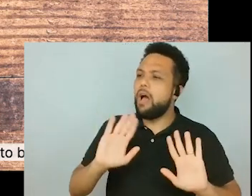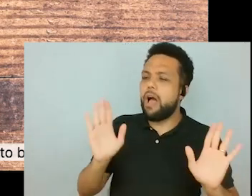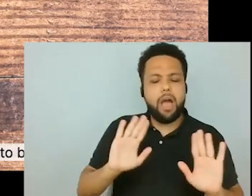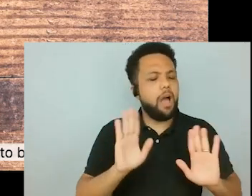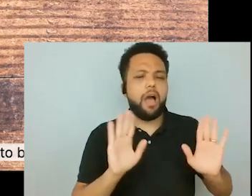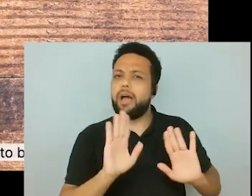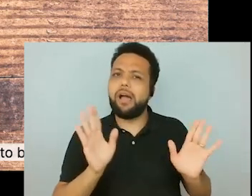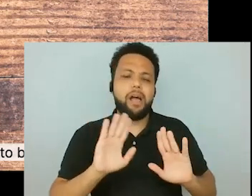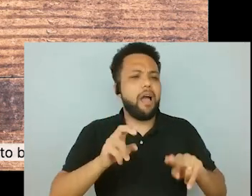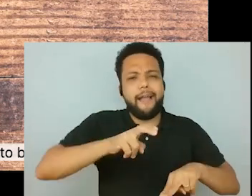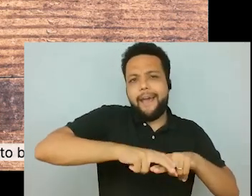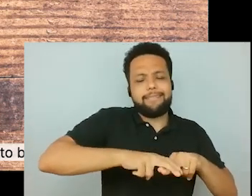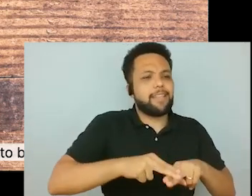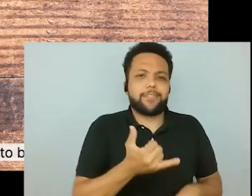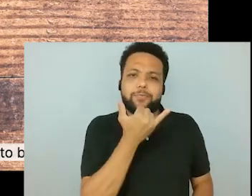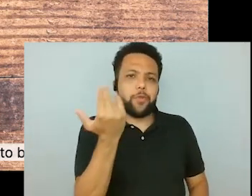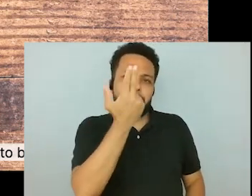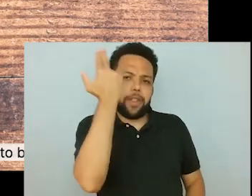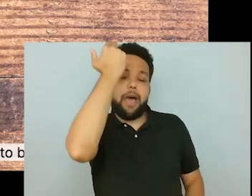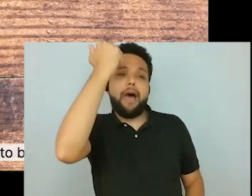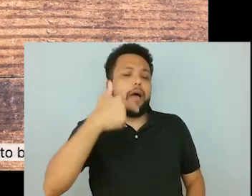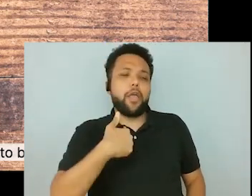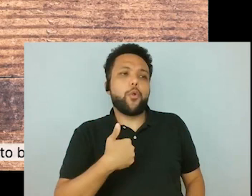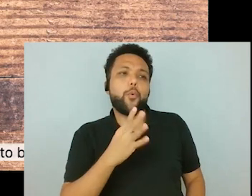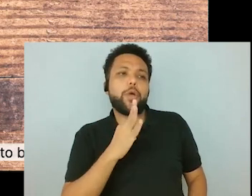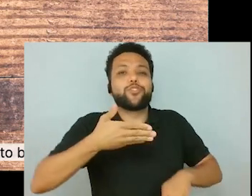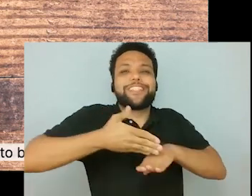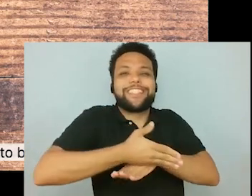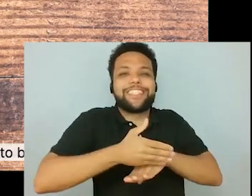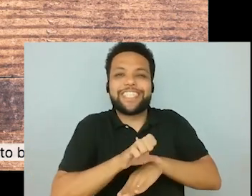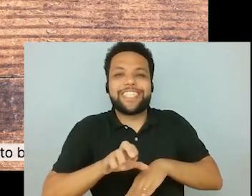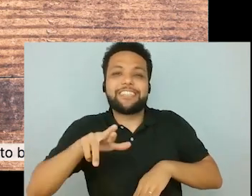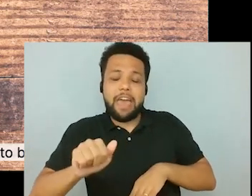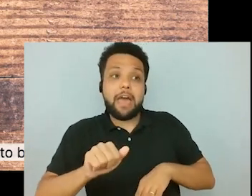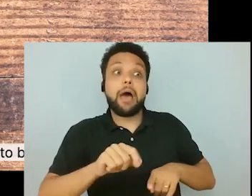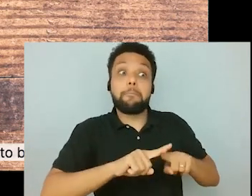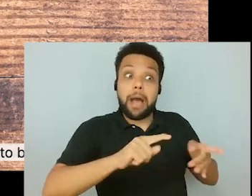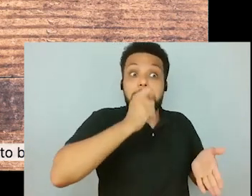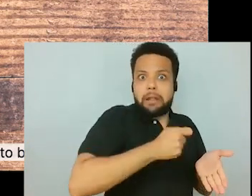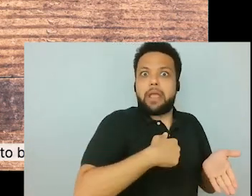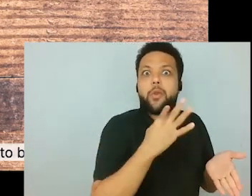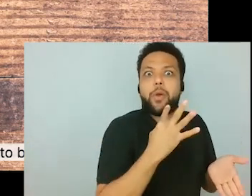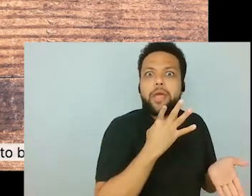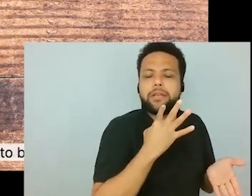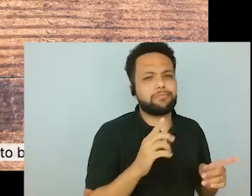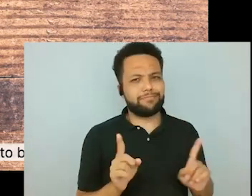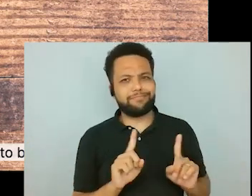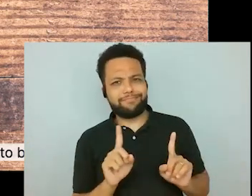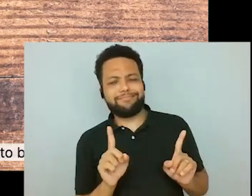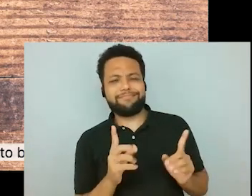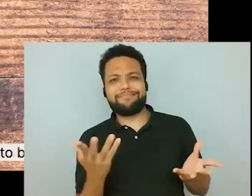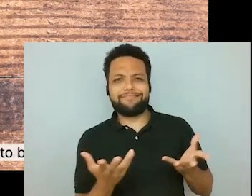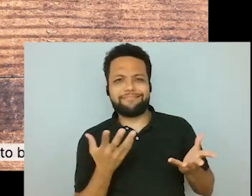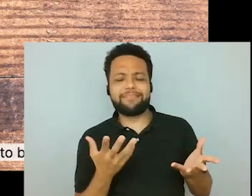de serra eu não entendo. Mas se quiser martelar 2 troncos, posso te ajudar. E o ponto que eu quero chegar é que é incrível você